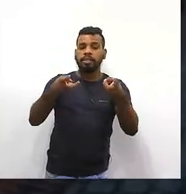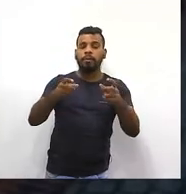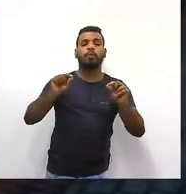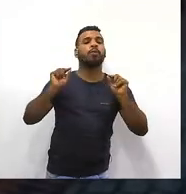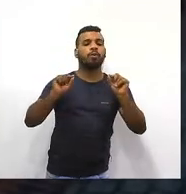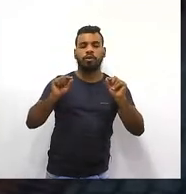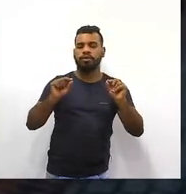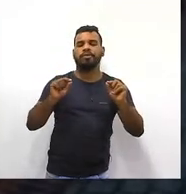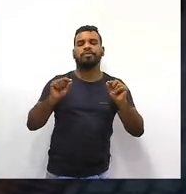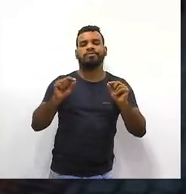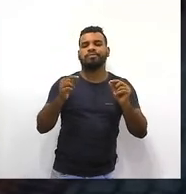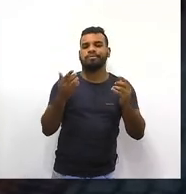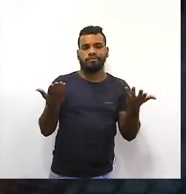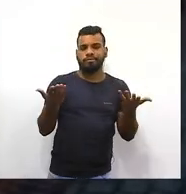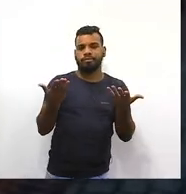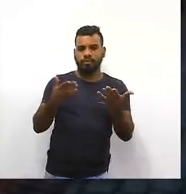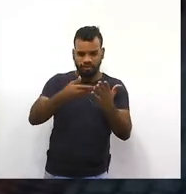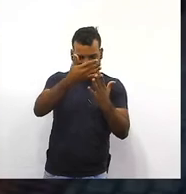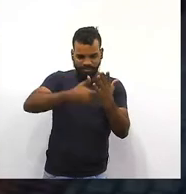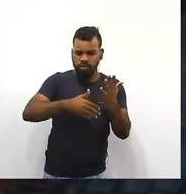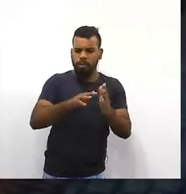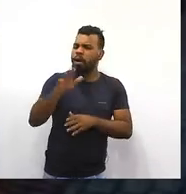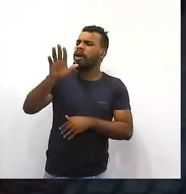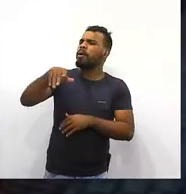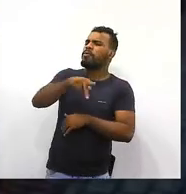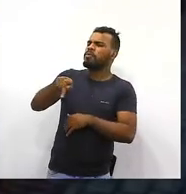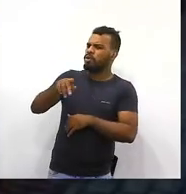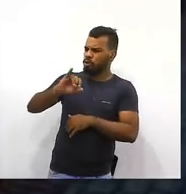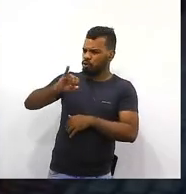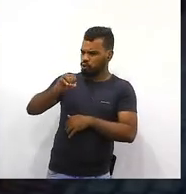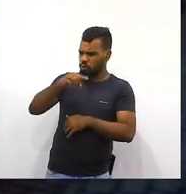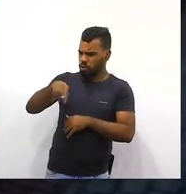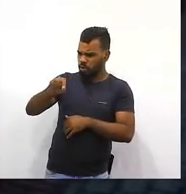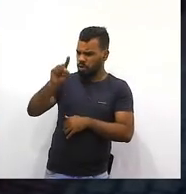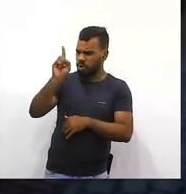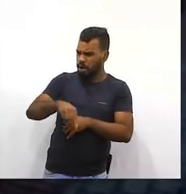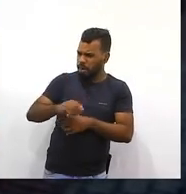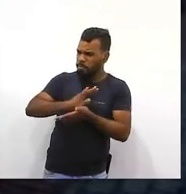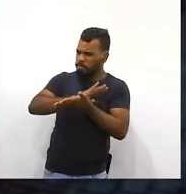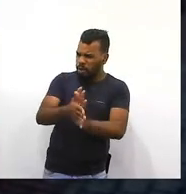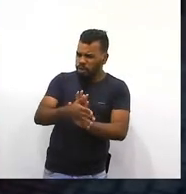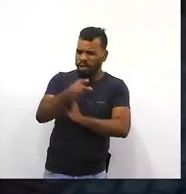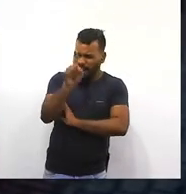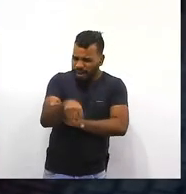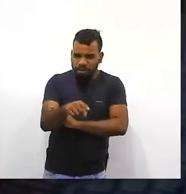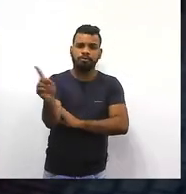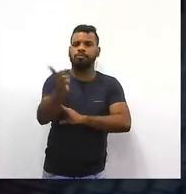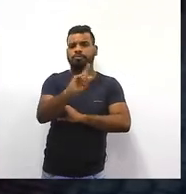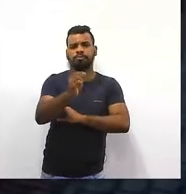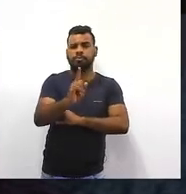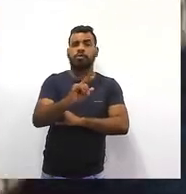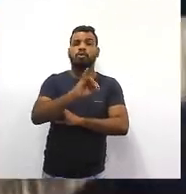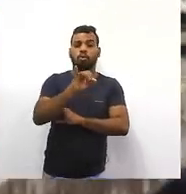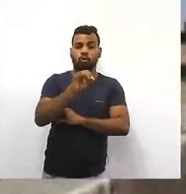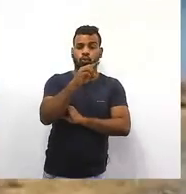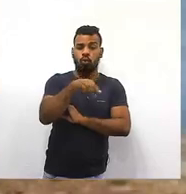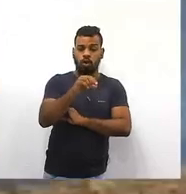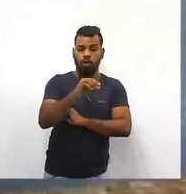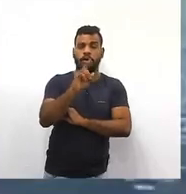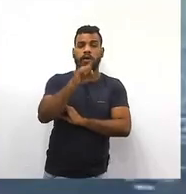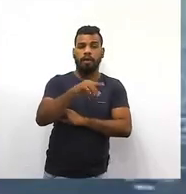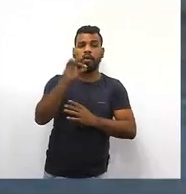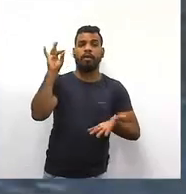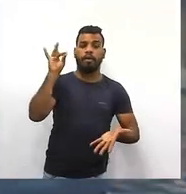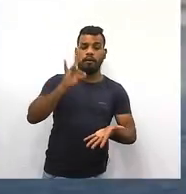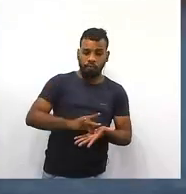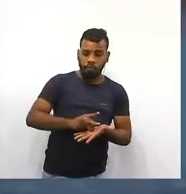né? Ah, professor, será que o João Cabral está sendo conceituoso? De jeito nenhum. João Cabral está pegando a realidade,